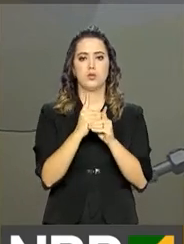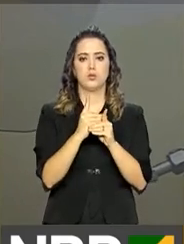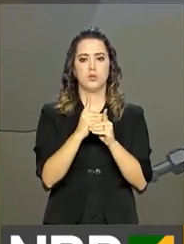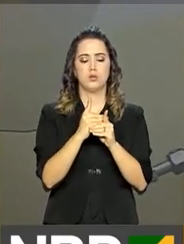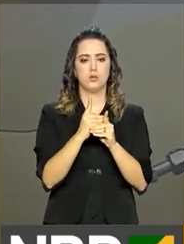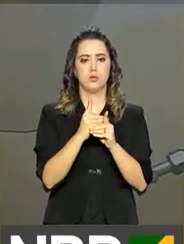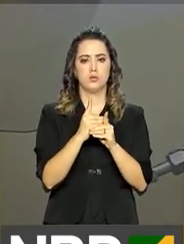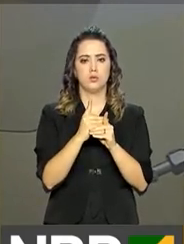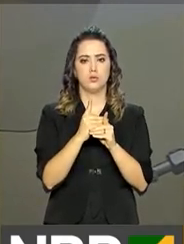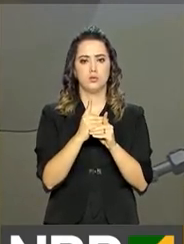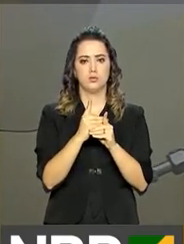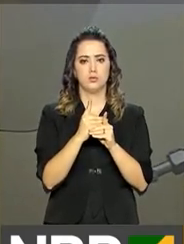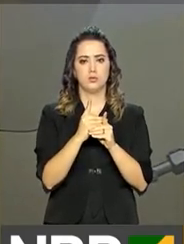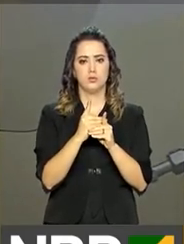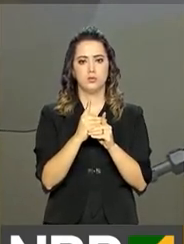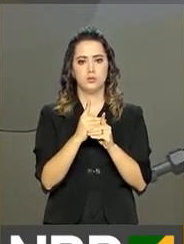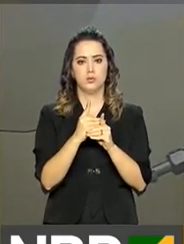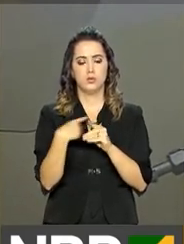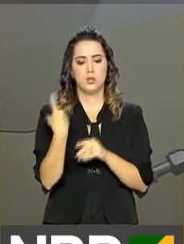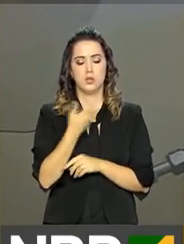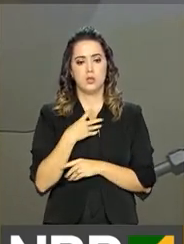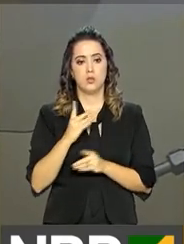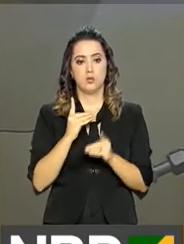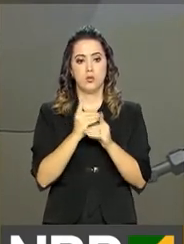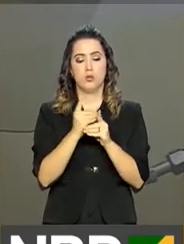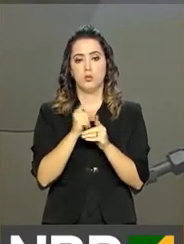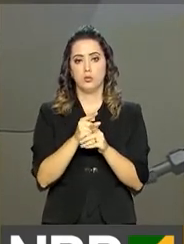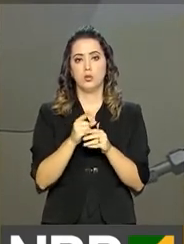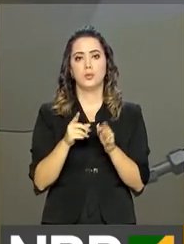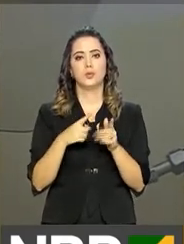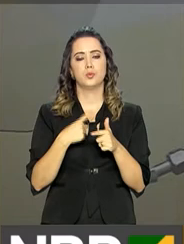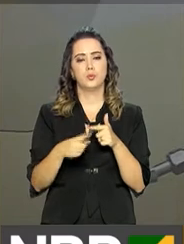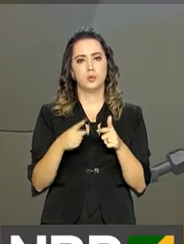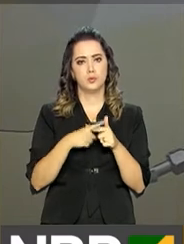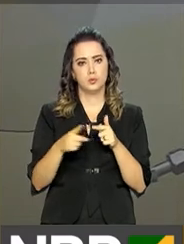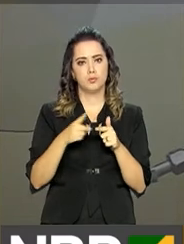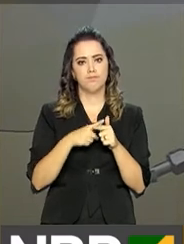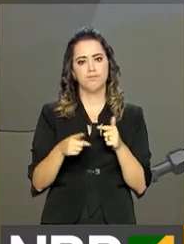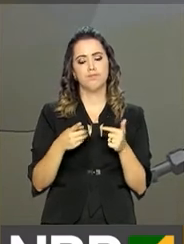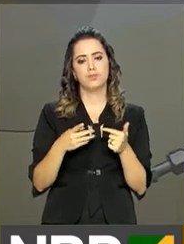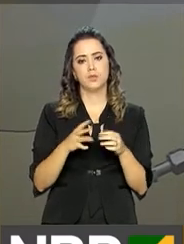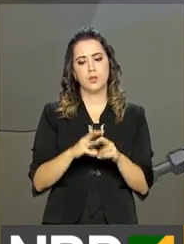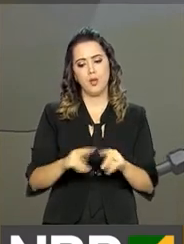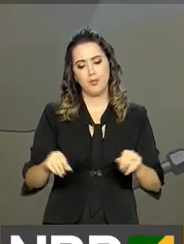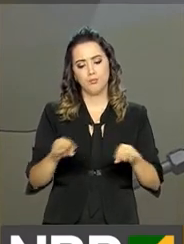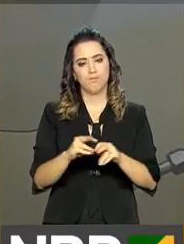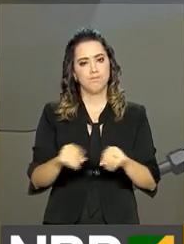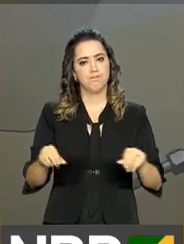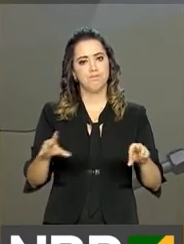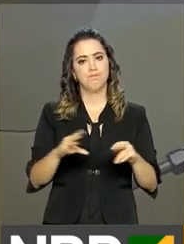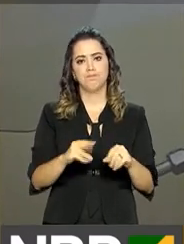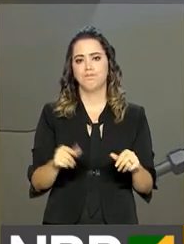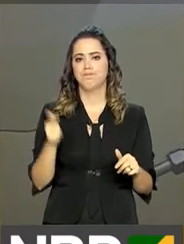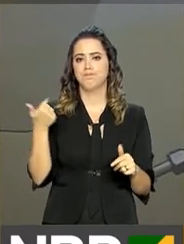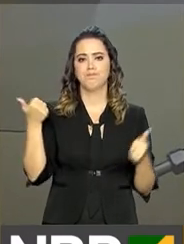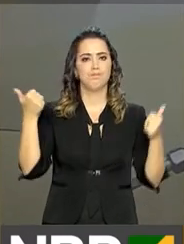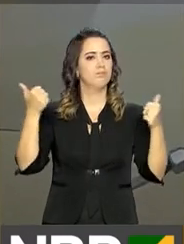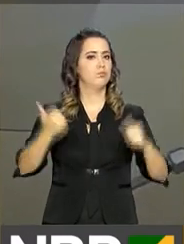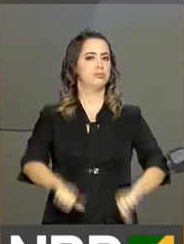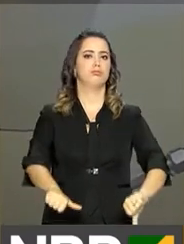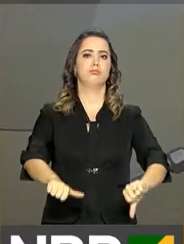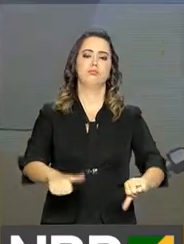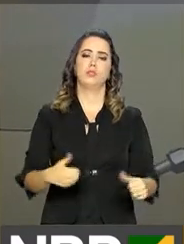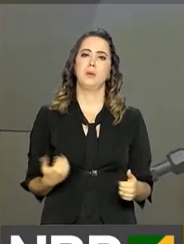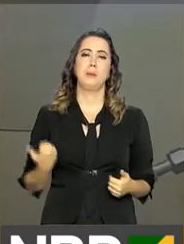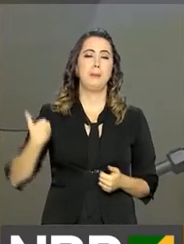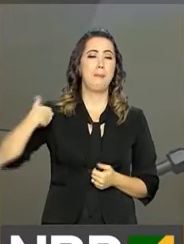nossa a situação fundiária, e eu lamento dizê-lo, não é? É caótica.